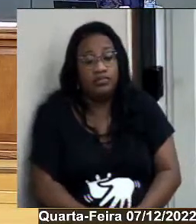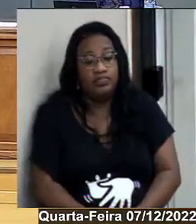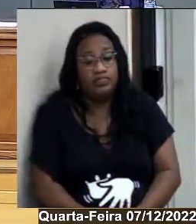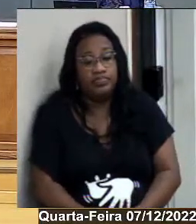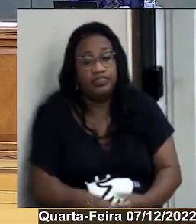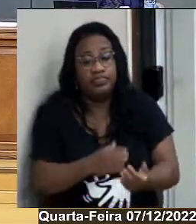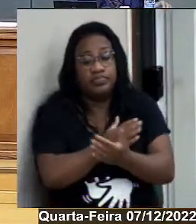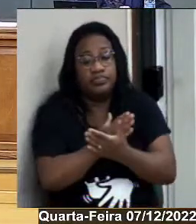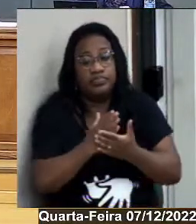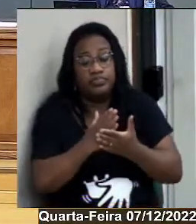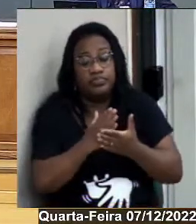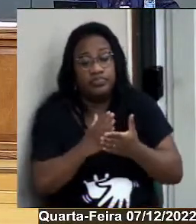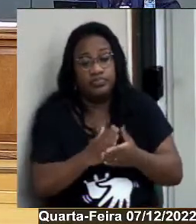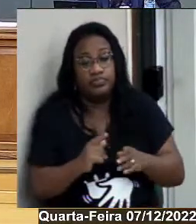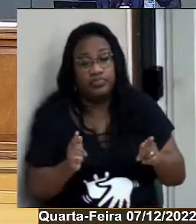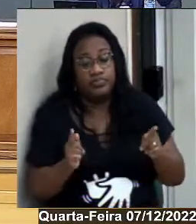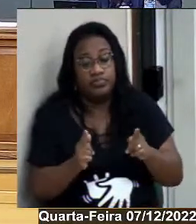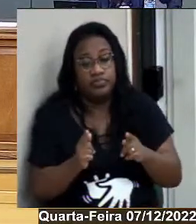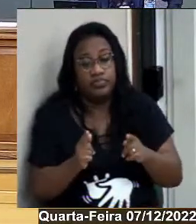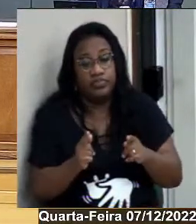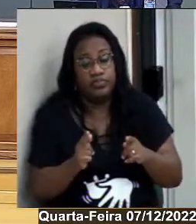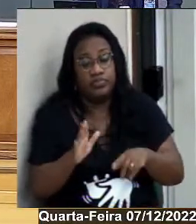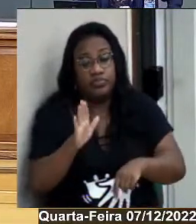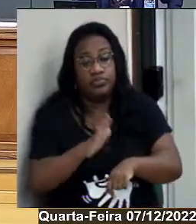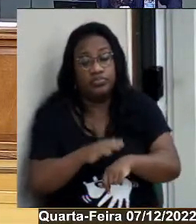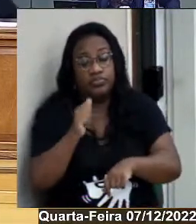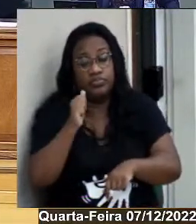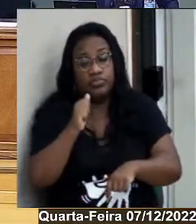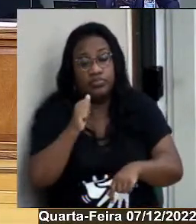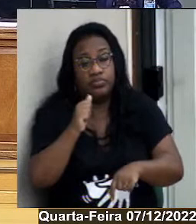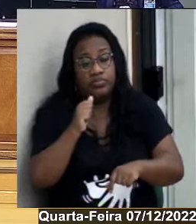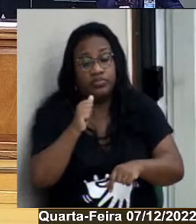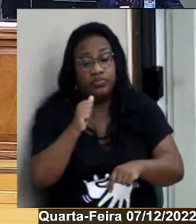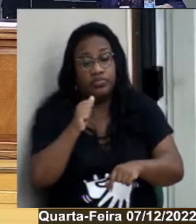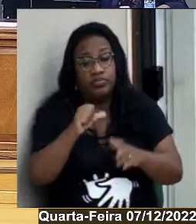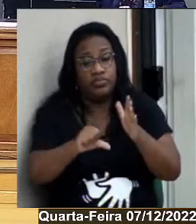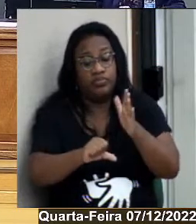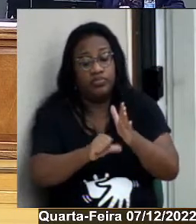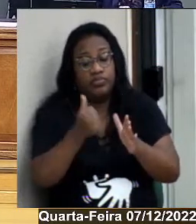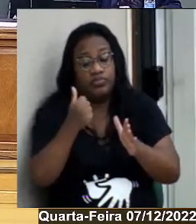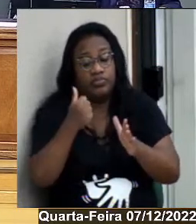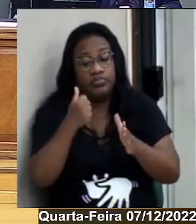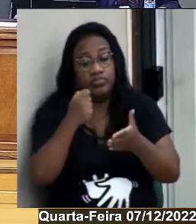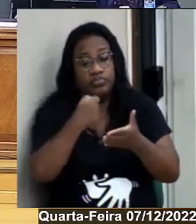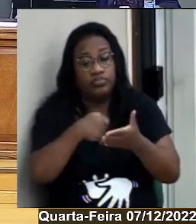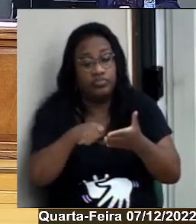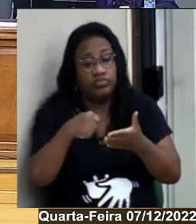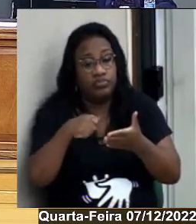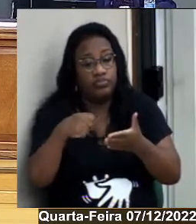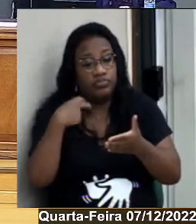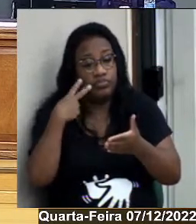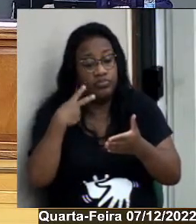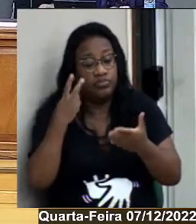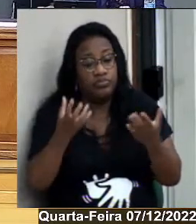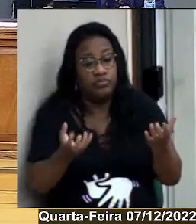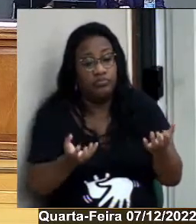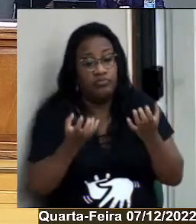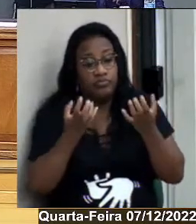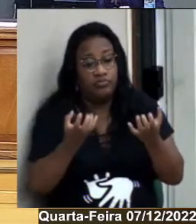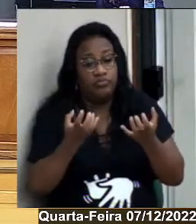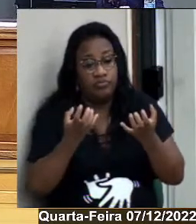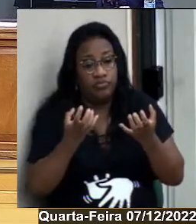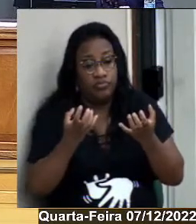Passaremos então ao pequeno expediente. Solicito ao senhor secretário que faça a chamada do primeiro inscrito. Antes de tudo, quero